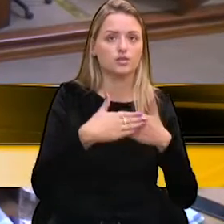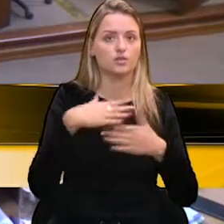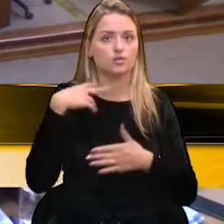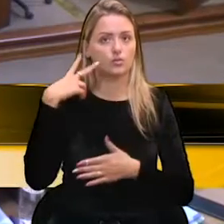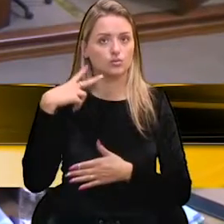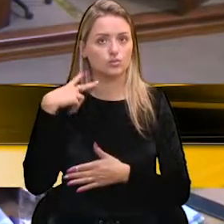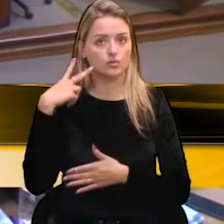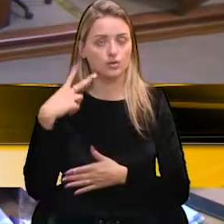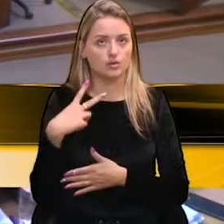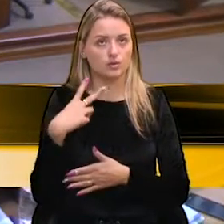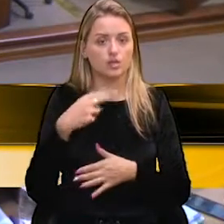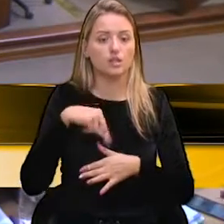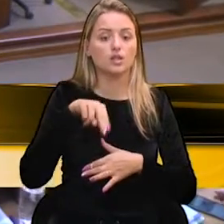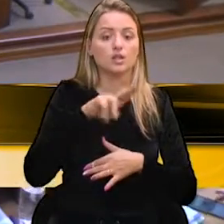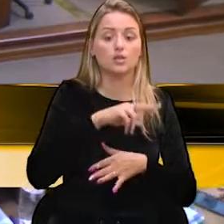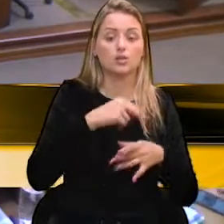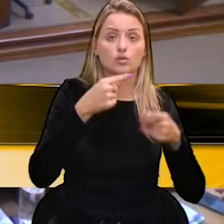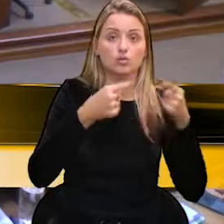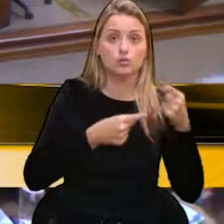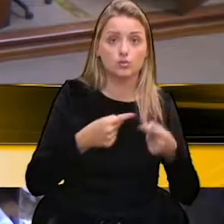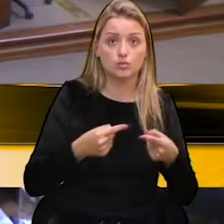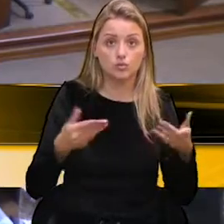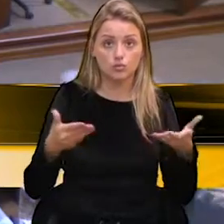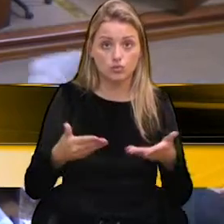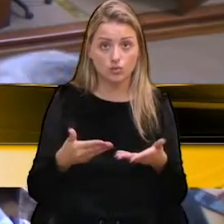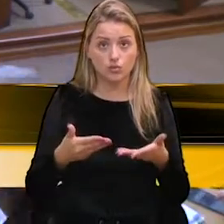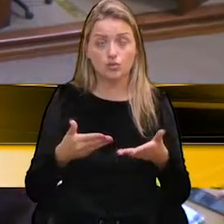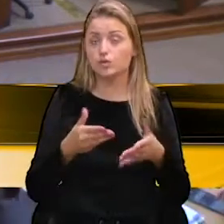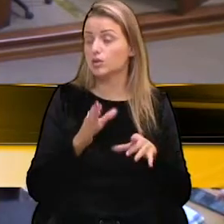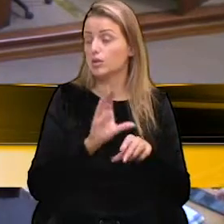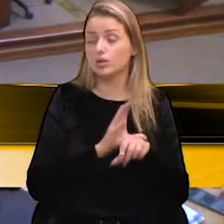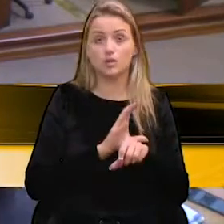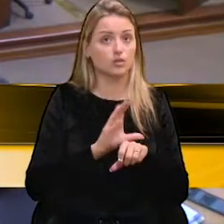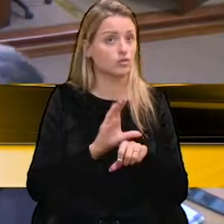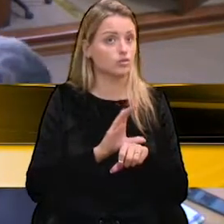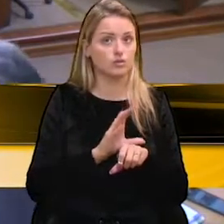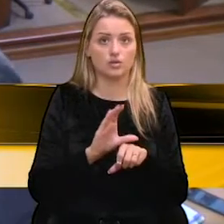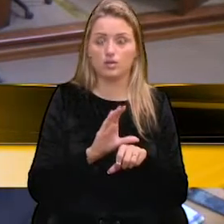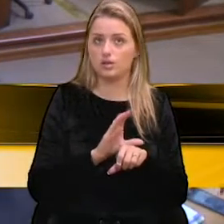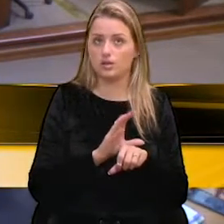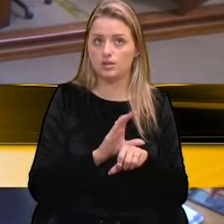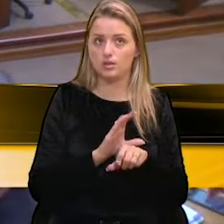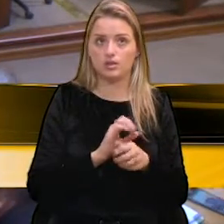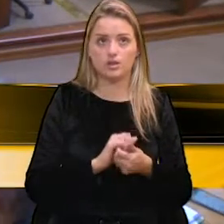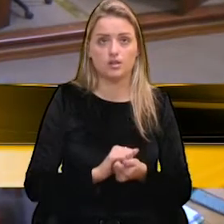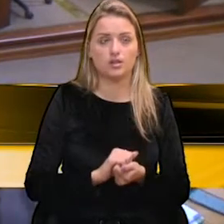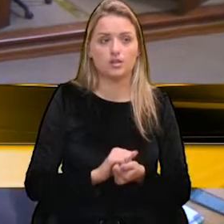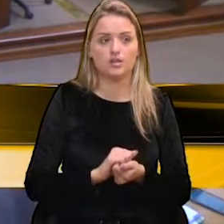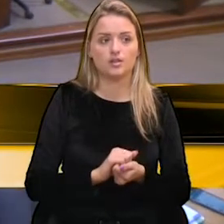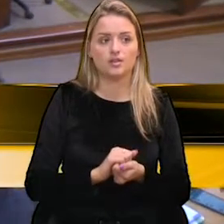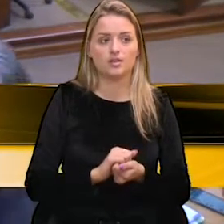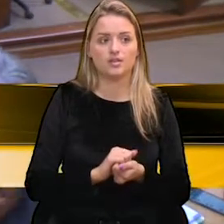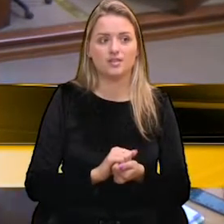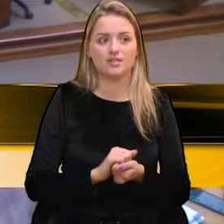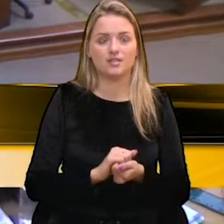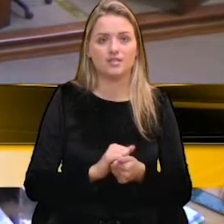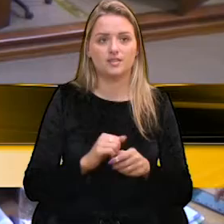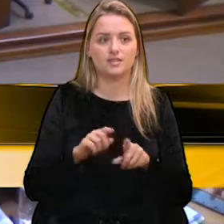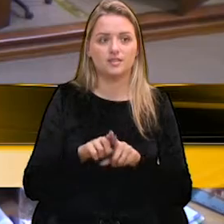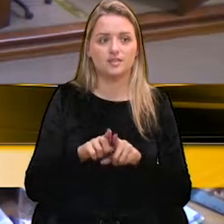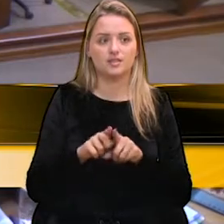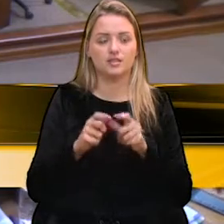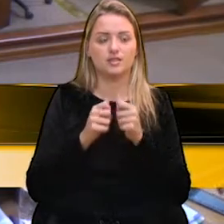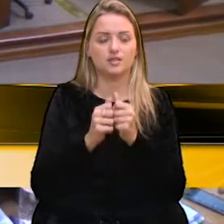vereadores, estamos aqui discutindo um parecer de inconstitucionalidade. Mas eu peço desculpa aos novos pares aí para